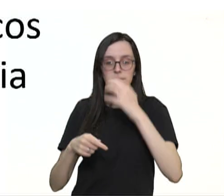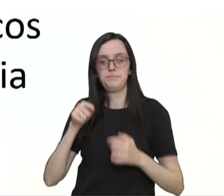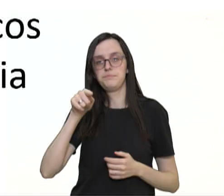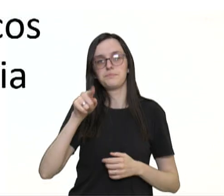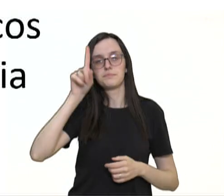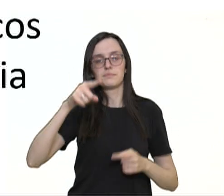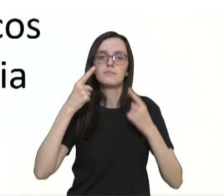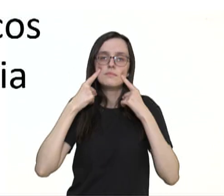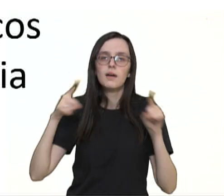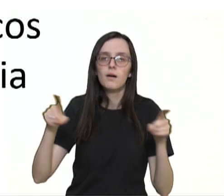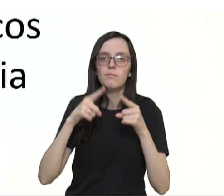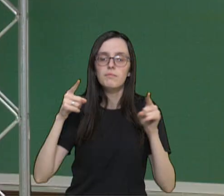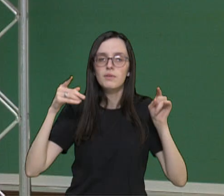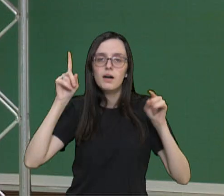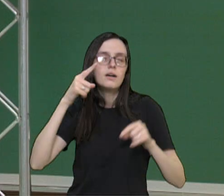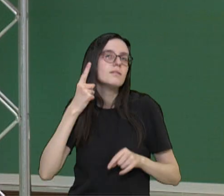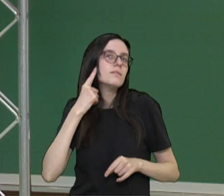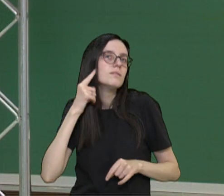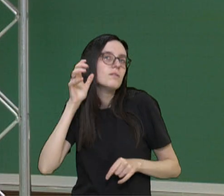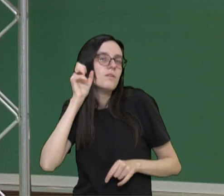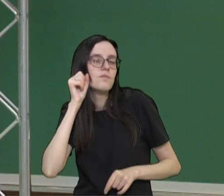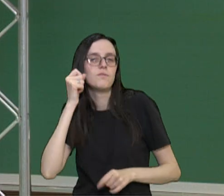é uma música para ouvidos de alguns e um